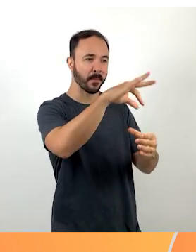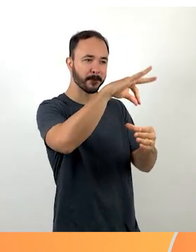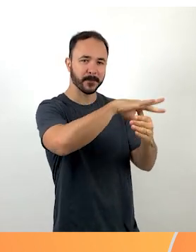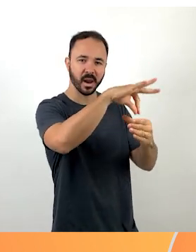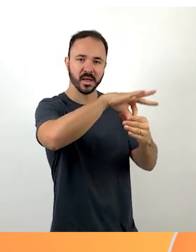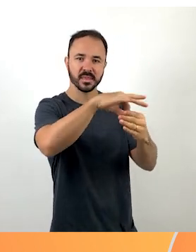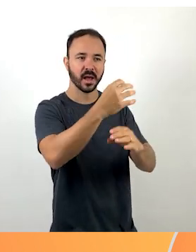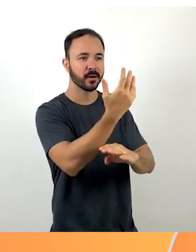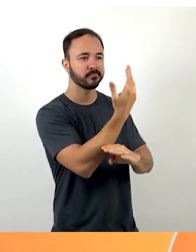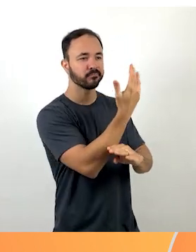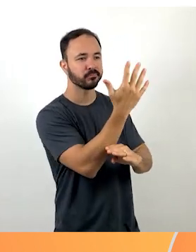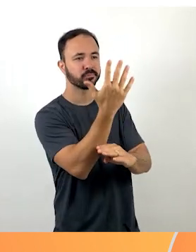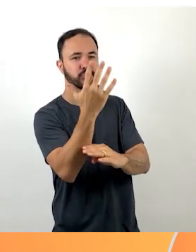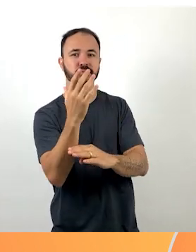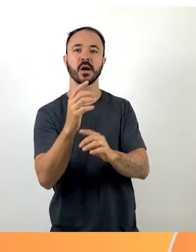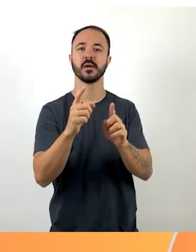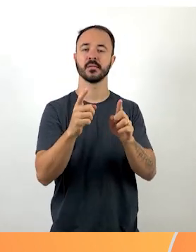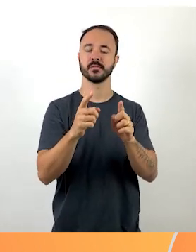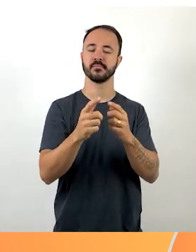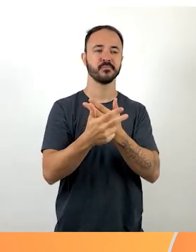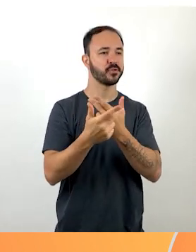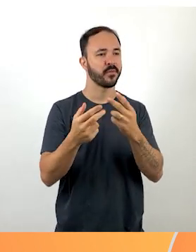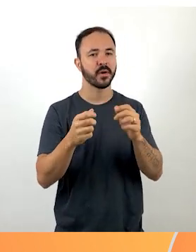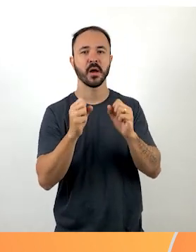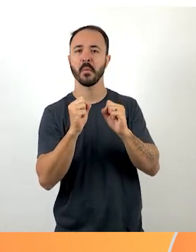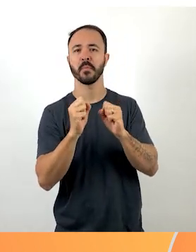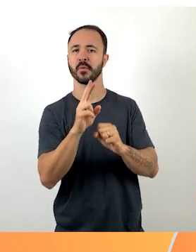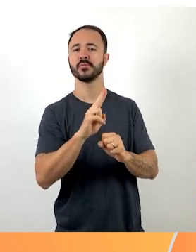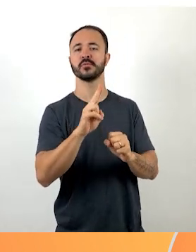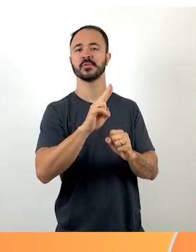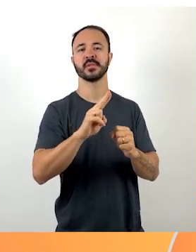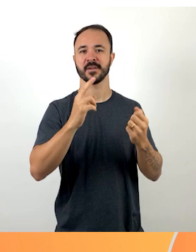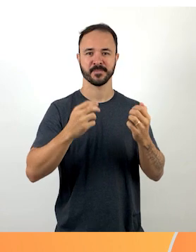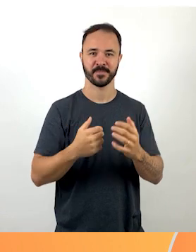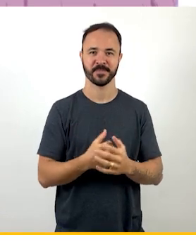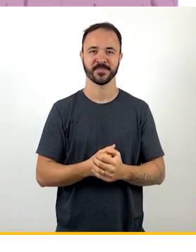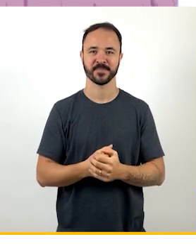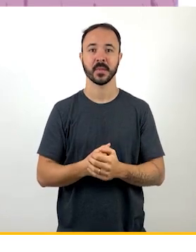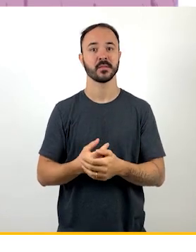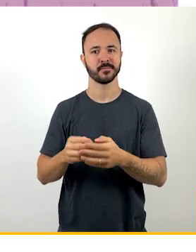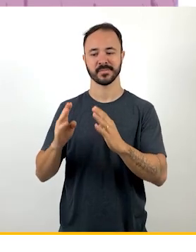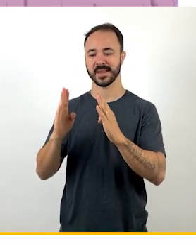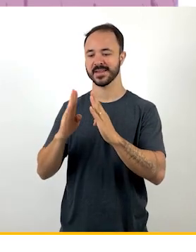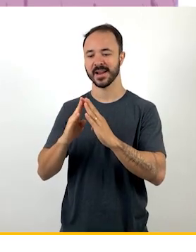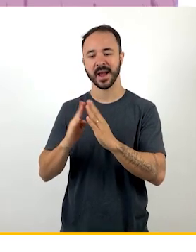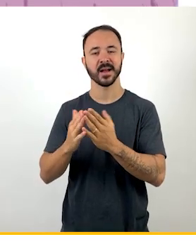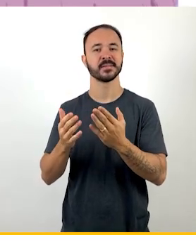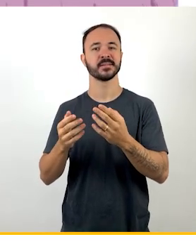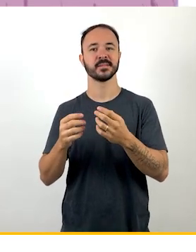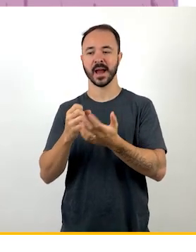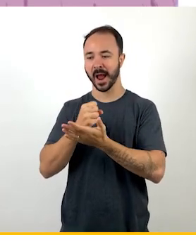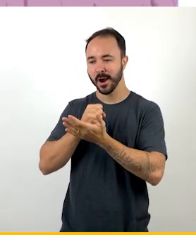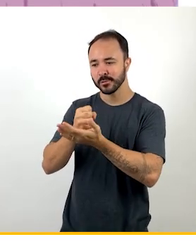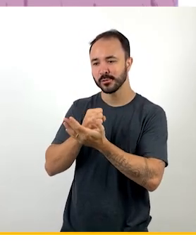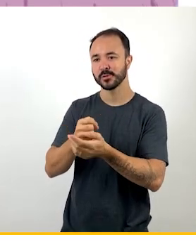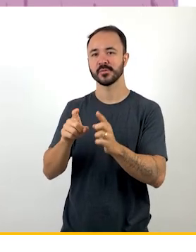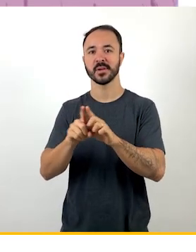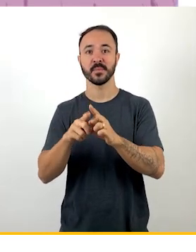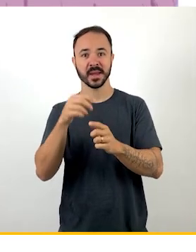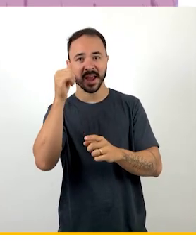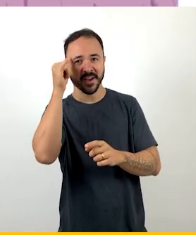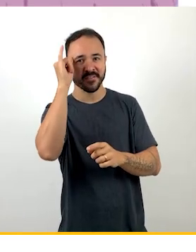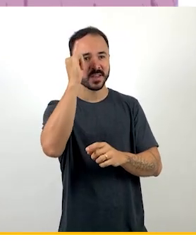quais são as ideias que nós podemos utilizar em nossa casa para promover alimentação sustentável, proteção ao meio ambiente,